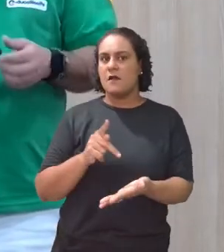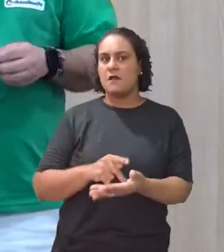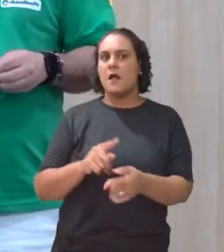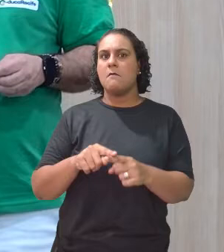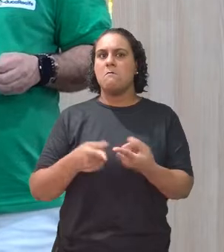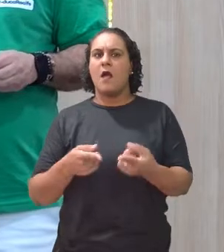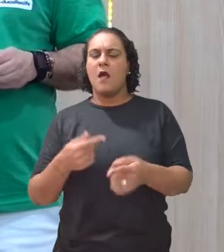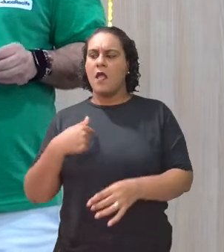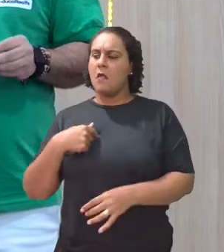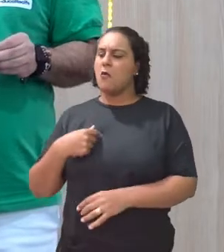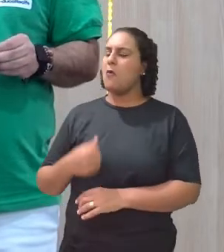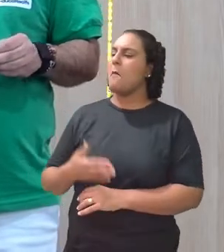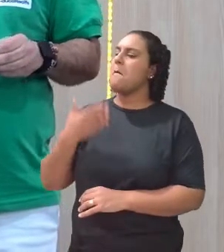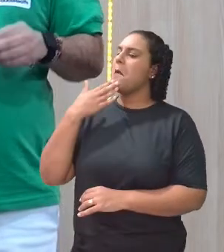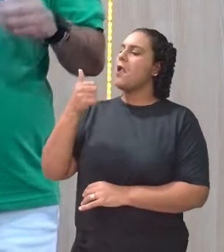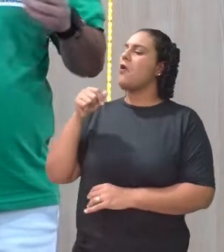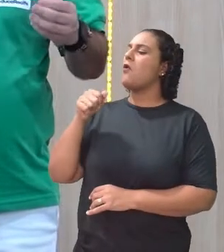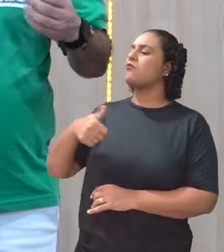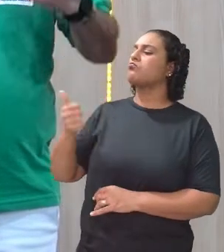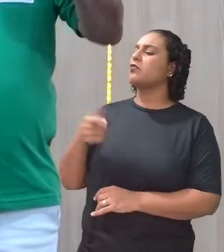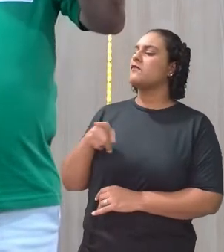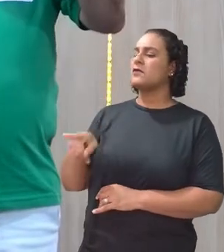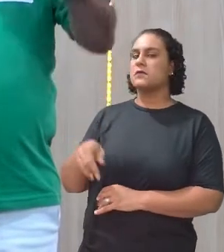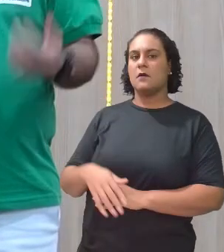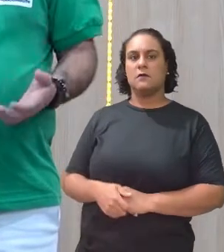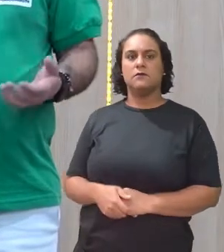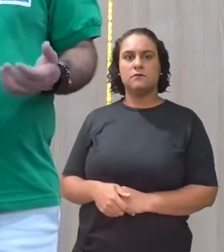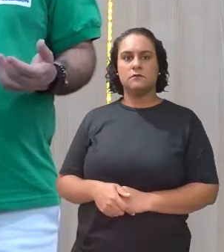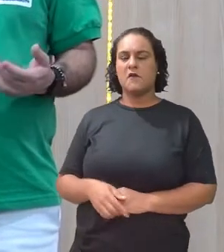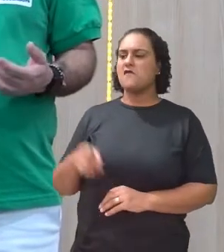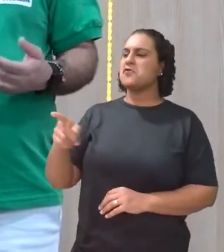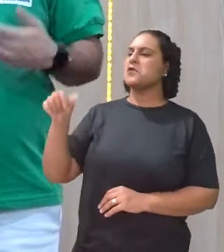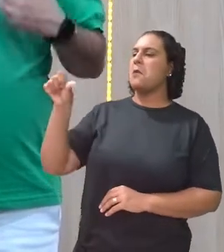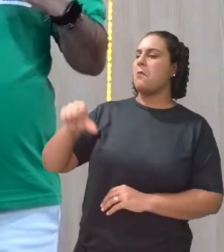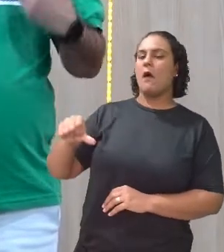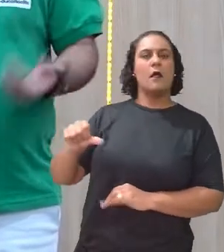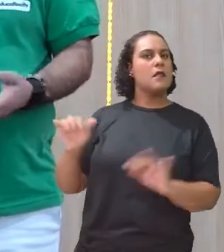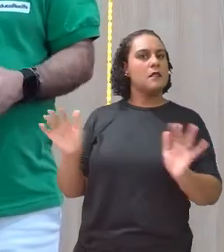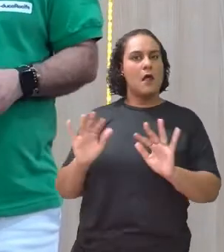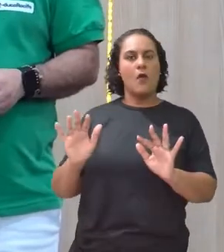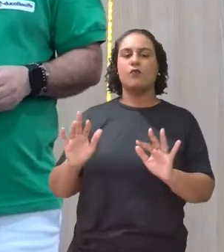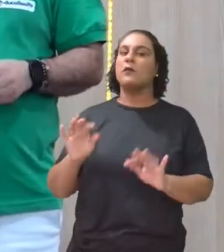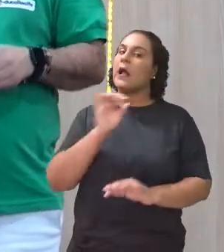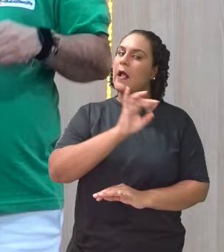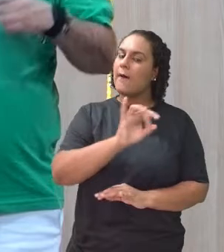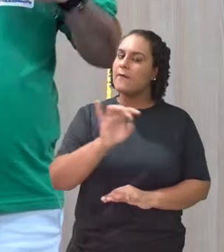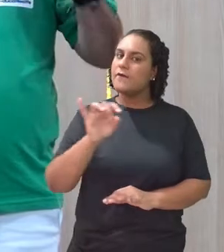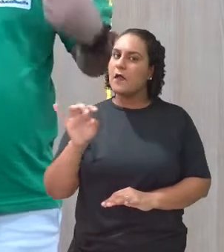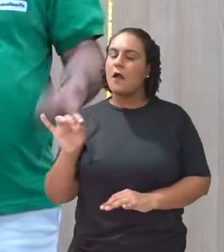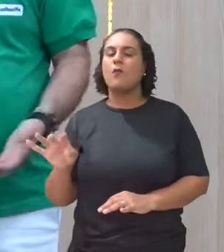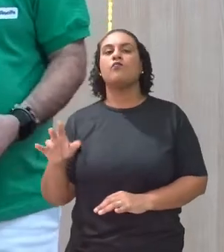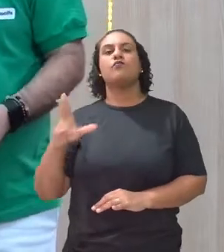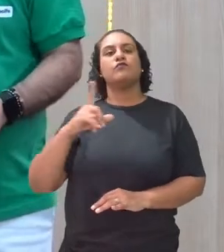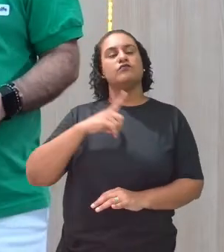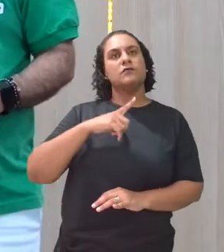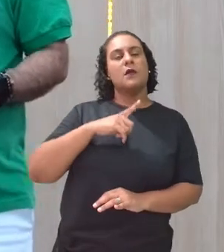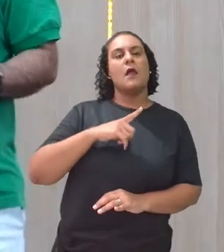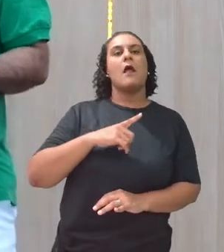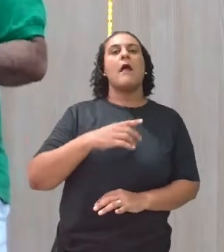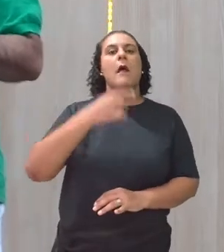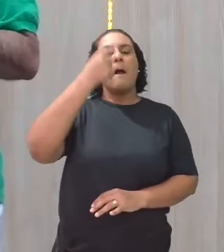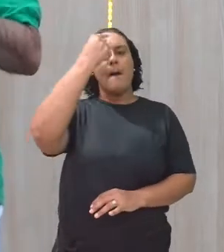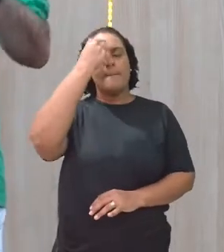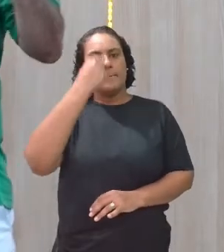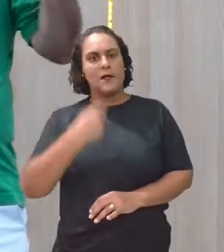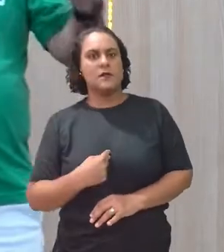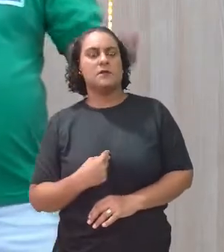possui características, né, que são específicas da nossa personalidade, do nosso biotipo, né?